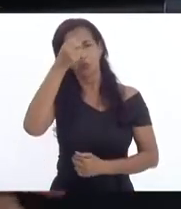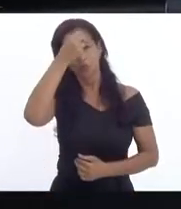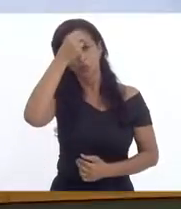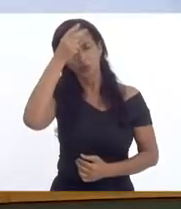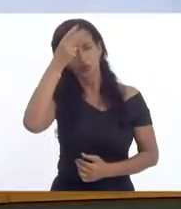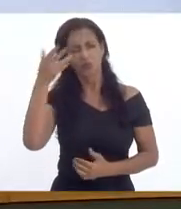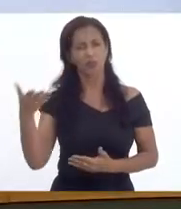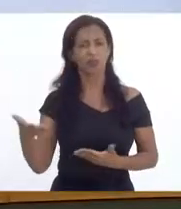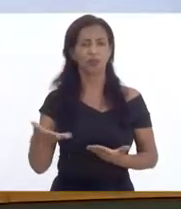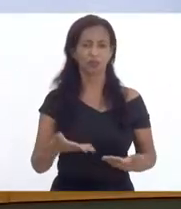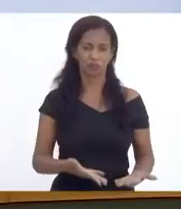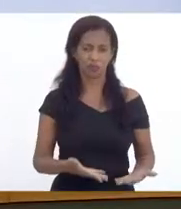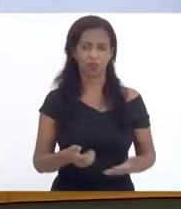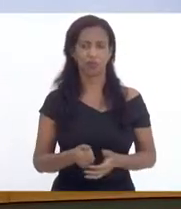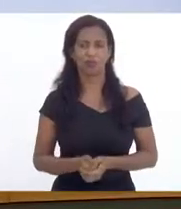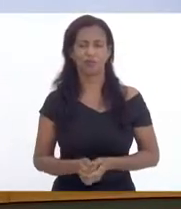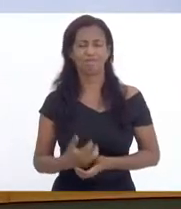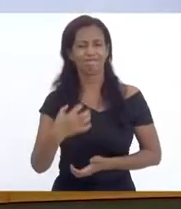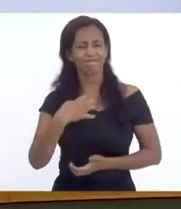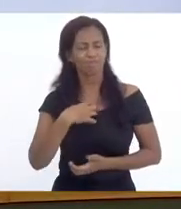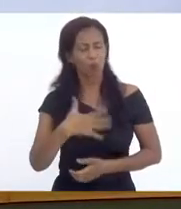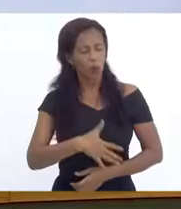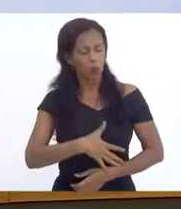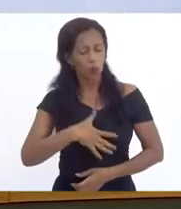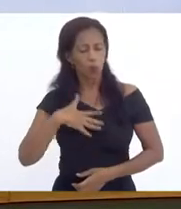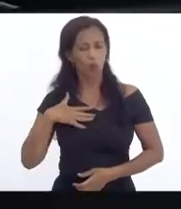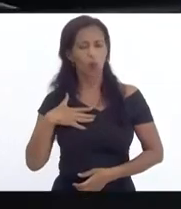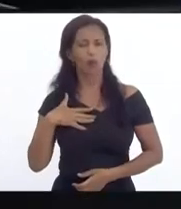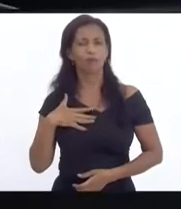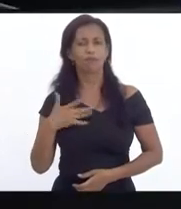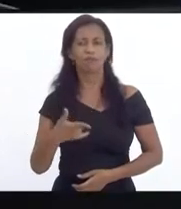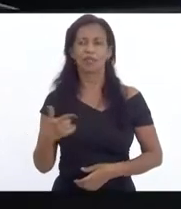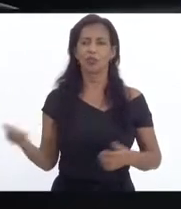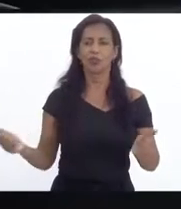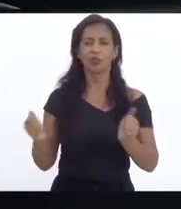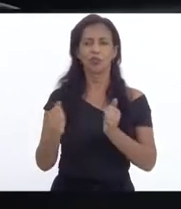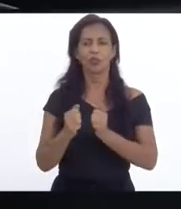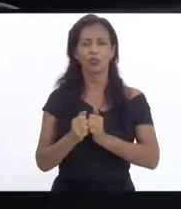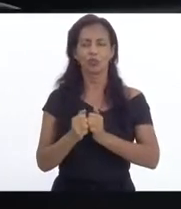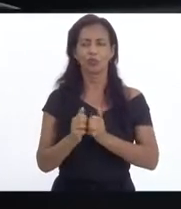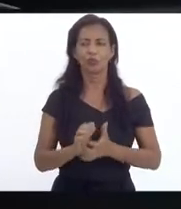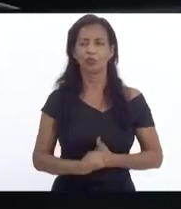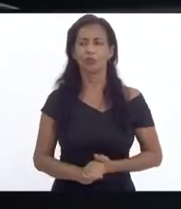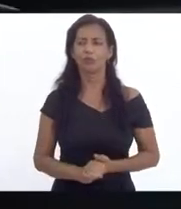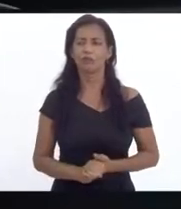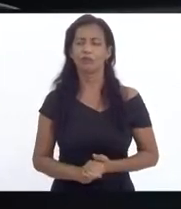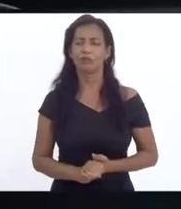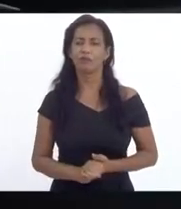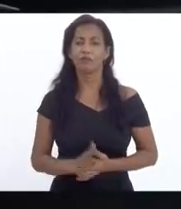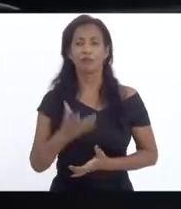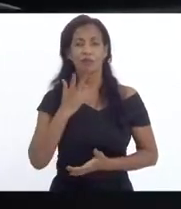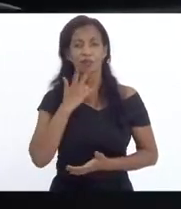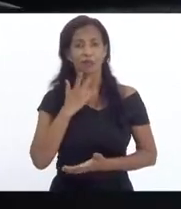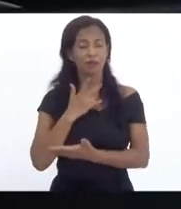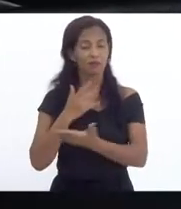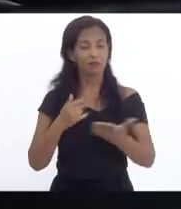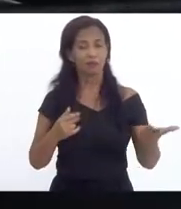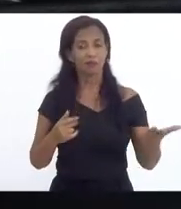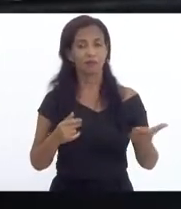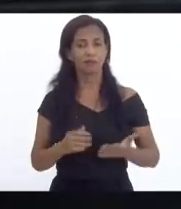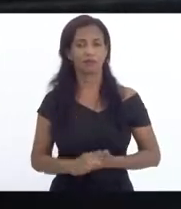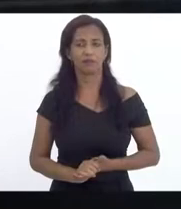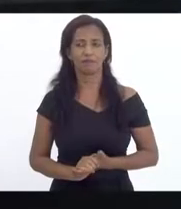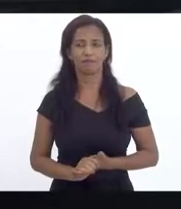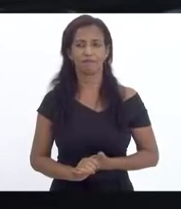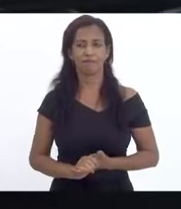estão aqui, né? Eu me sinto muito honrado, tá, de estar junto com vocês e dizer a vocês que